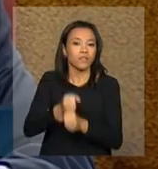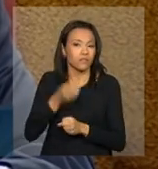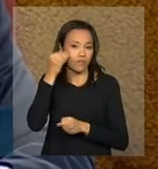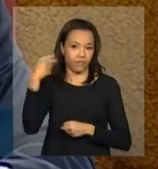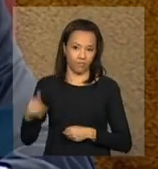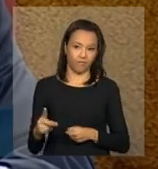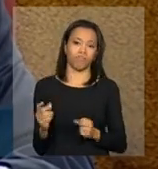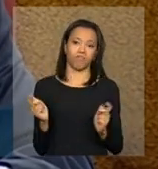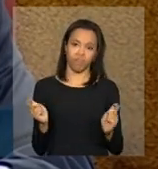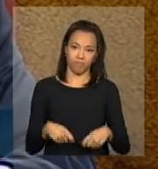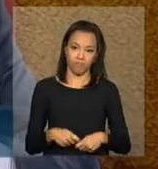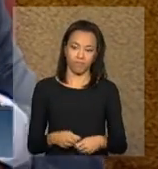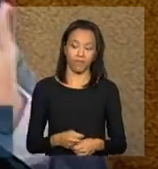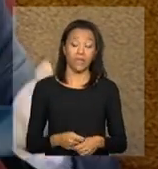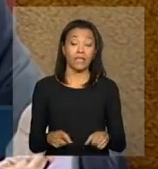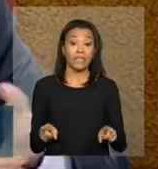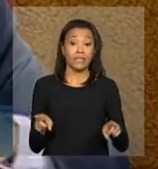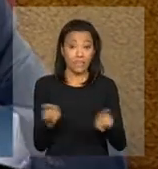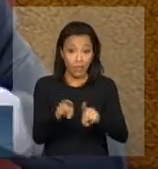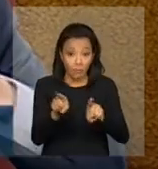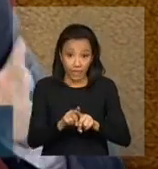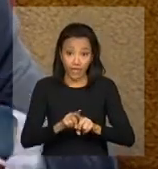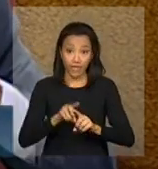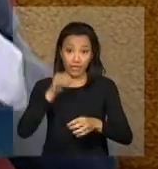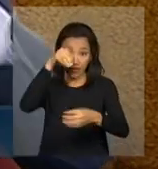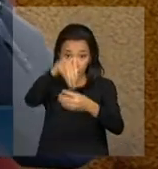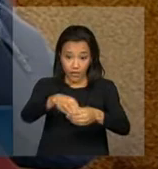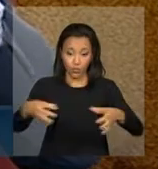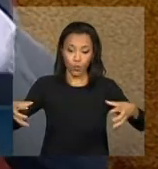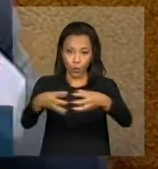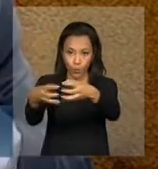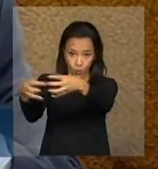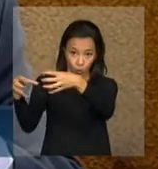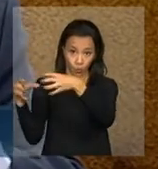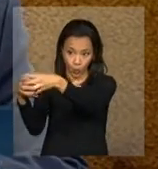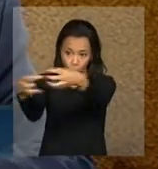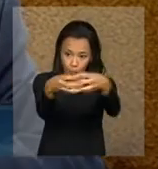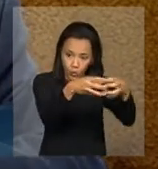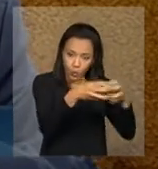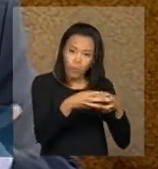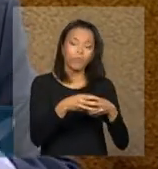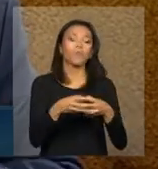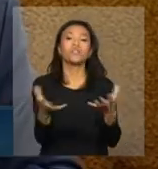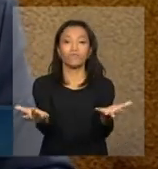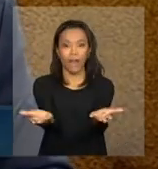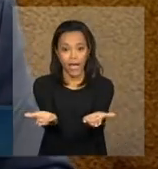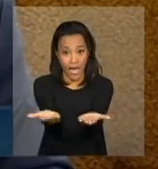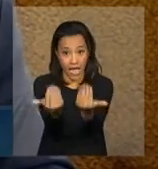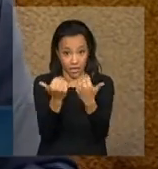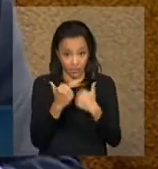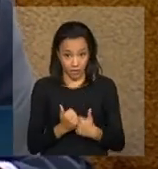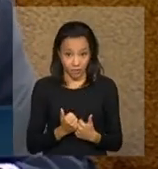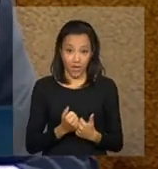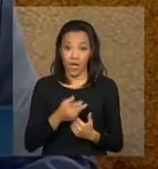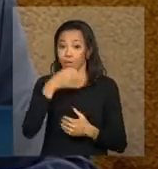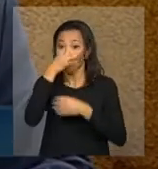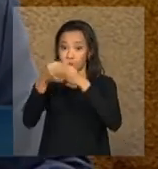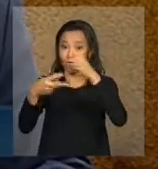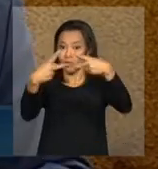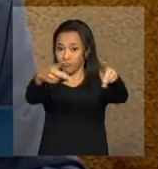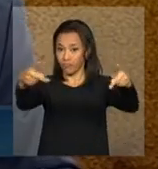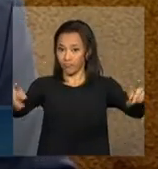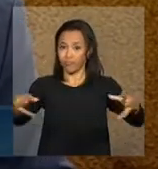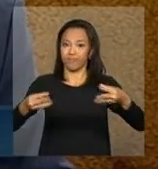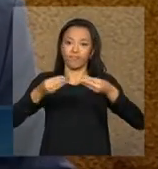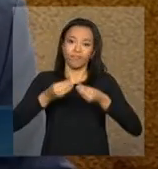acharem. E, no grupo, a gente vai tentar fazer a mediação, recebendo as contribuições de vocês da maneira mais livre possível, para que a gente